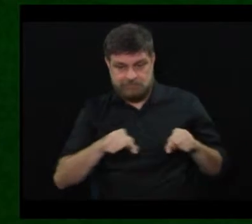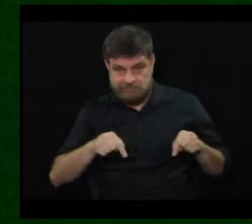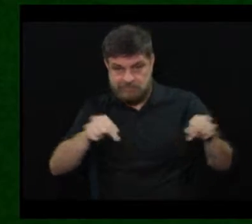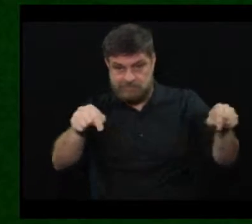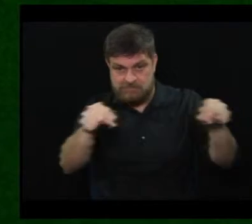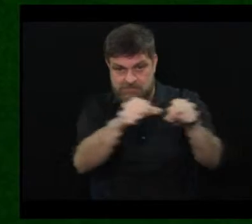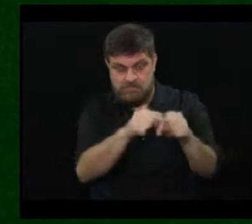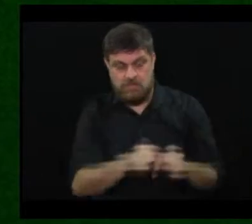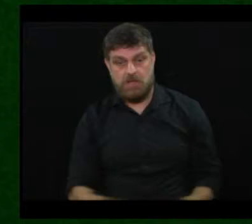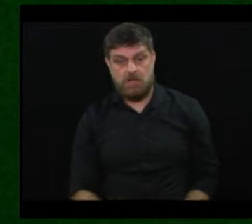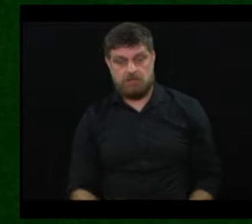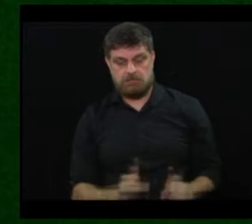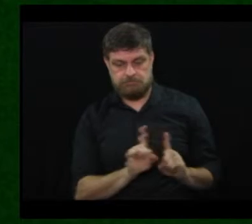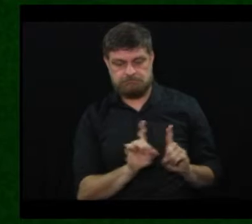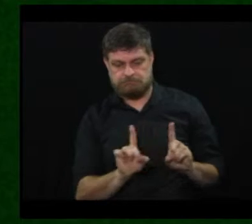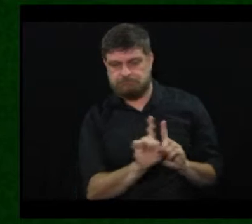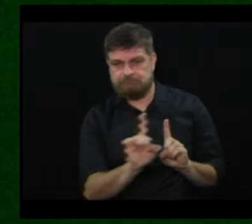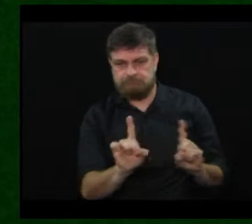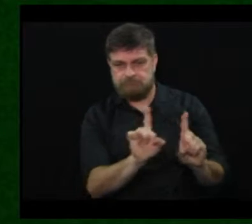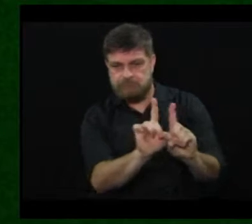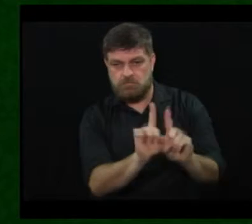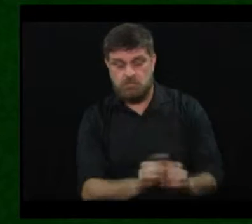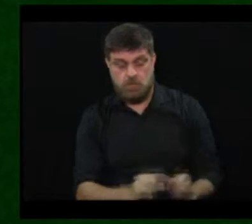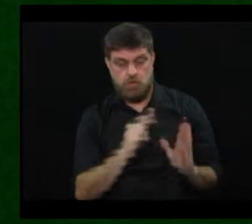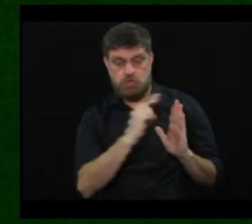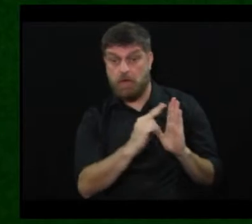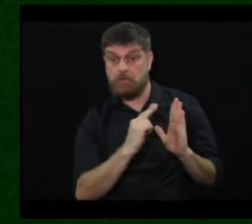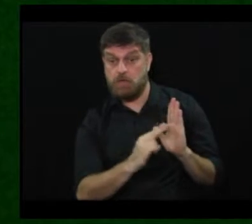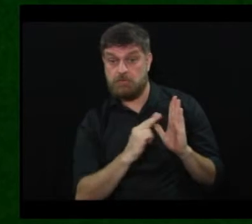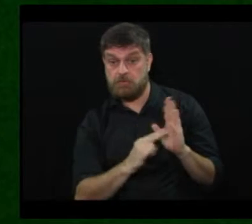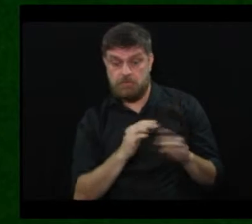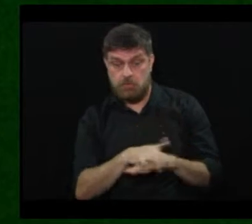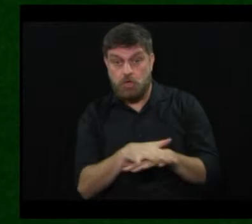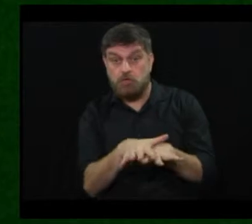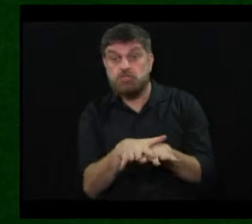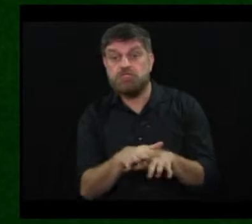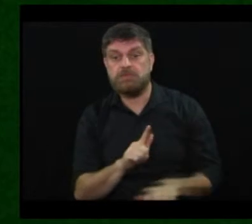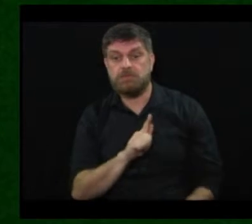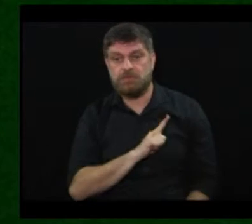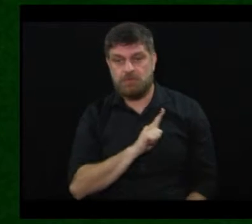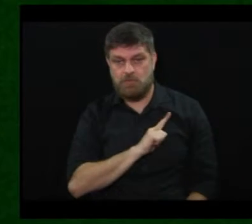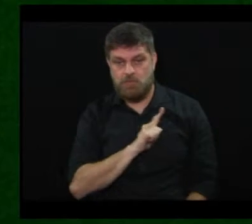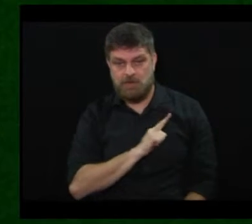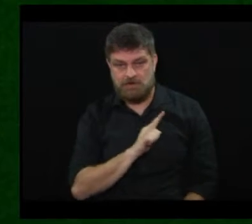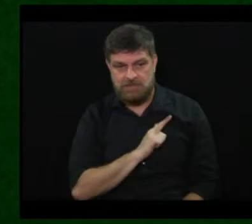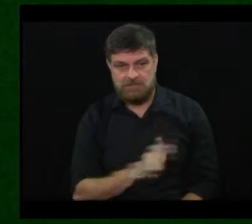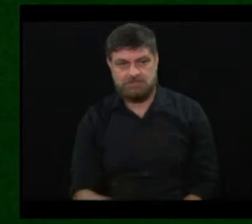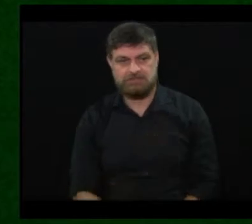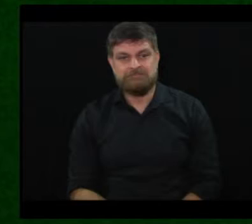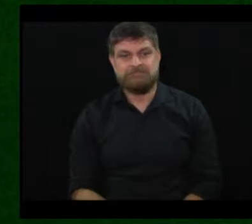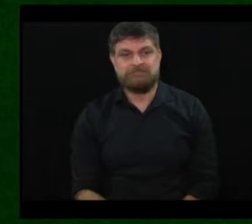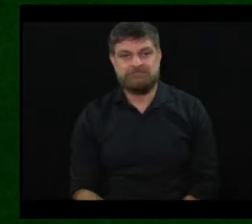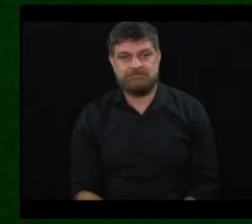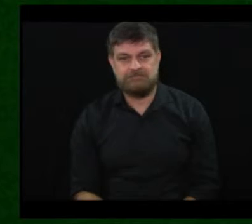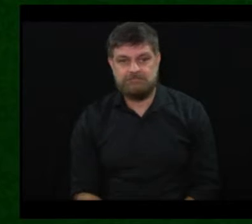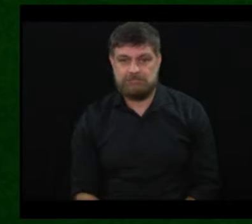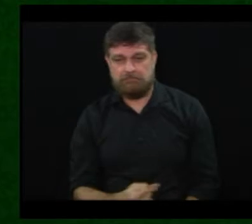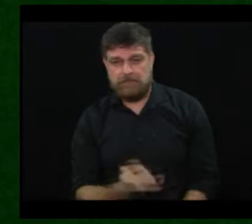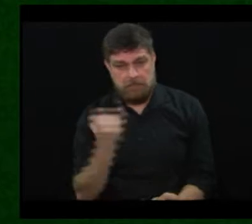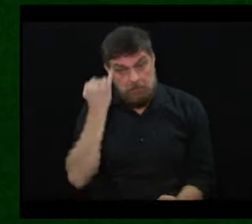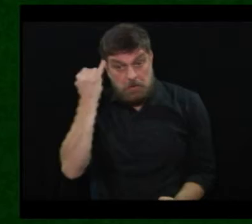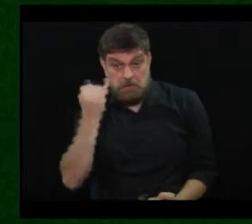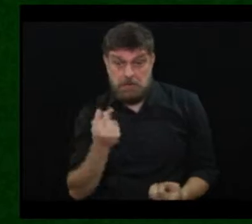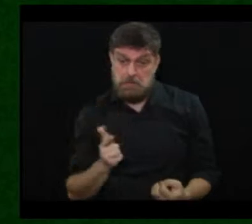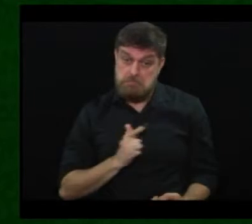direita, a dupla de zaga deve ser Ferreira e Bruno Lima e o Armeiro na lateral esquerda. Escalei o Guarani um meio-campo com